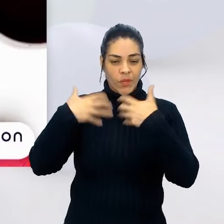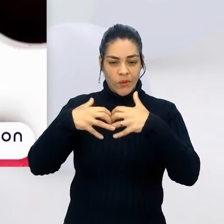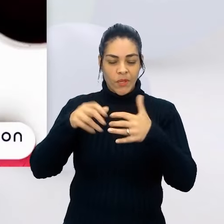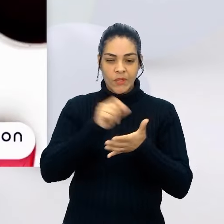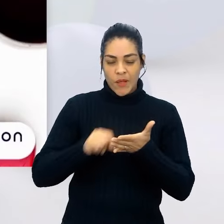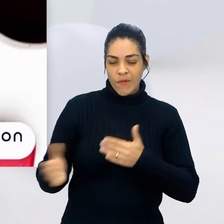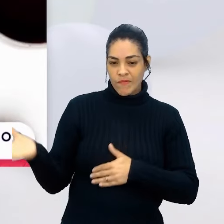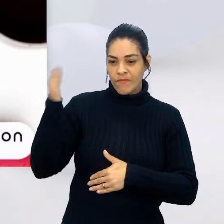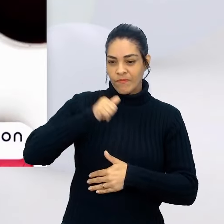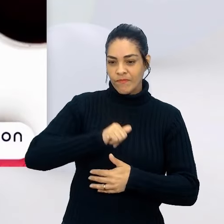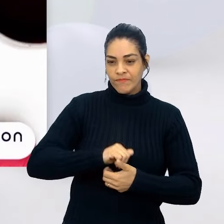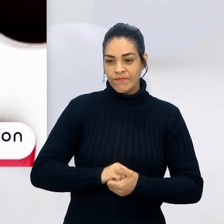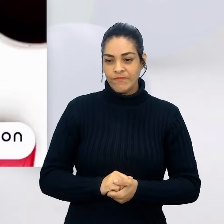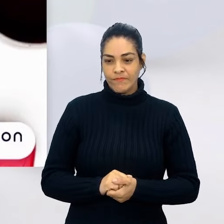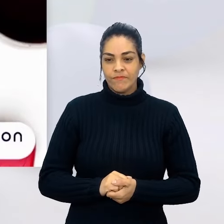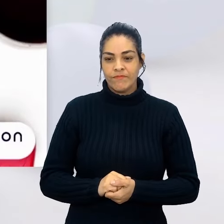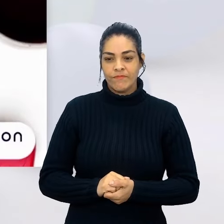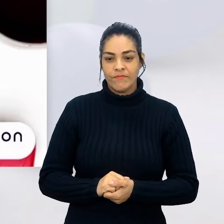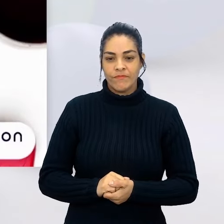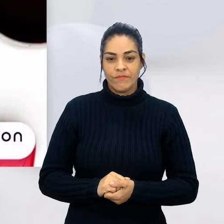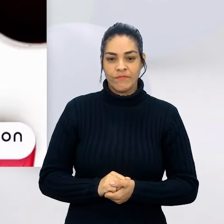Vamos lá?